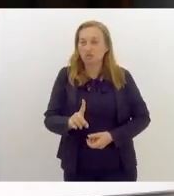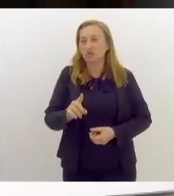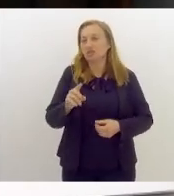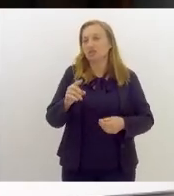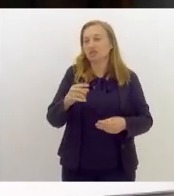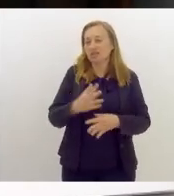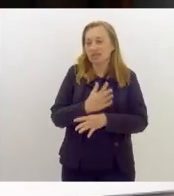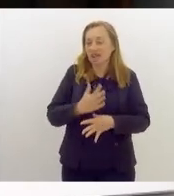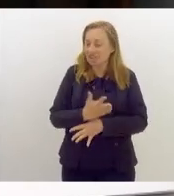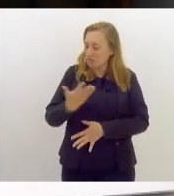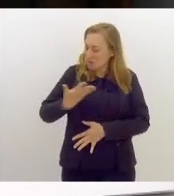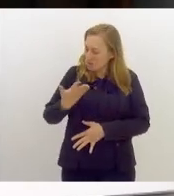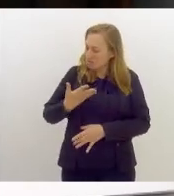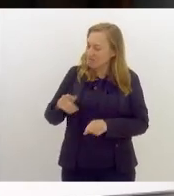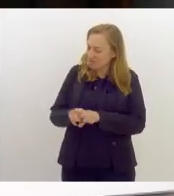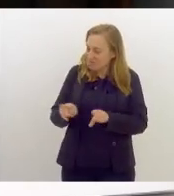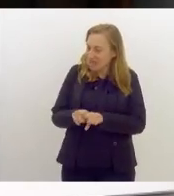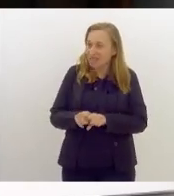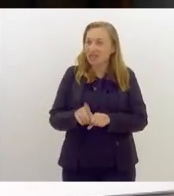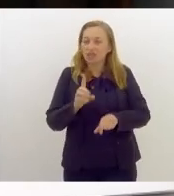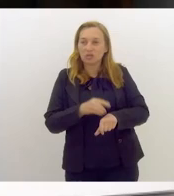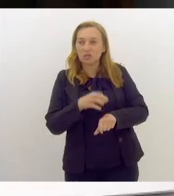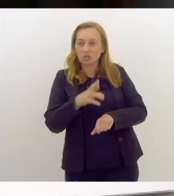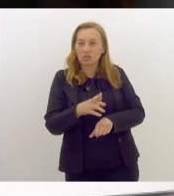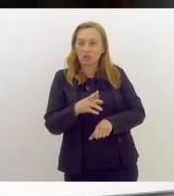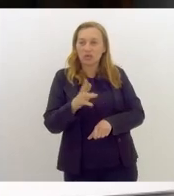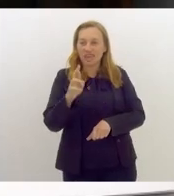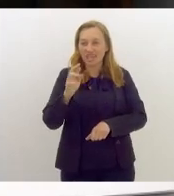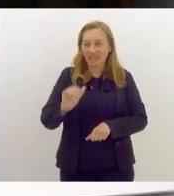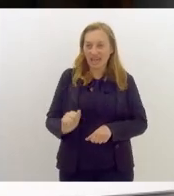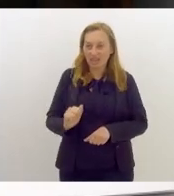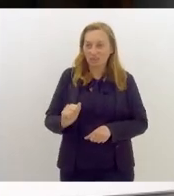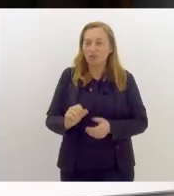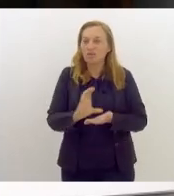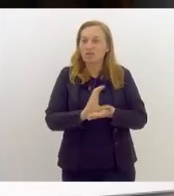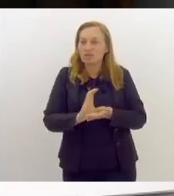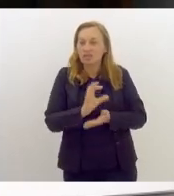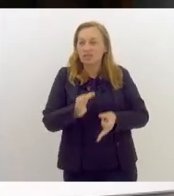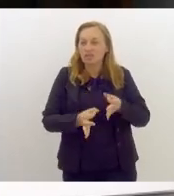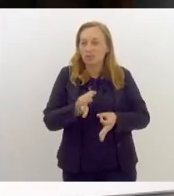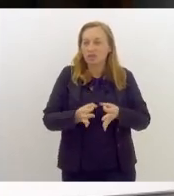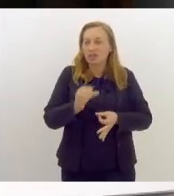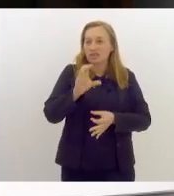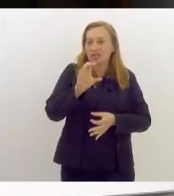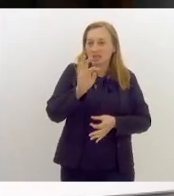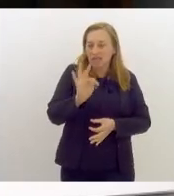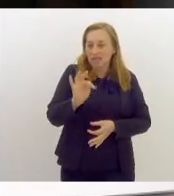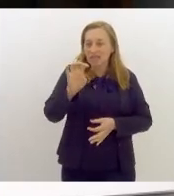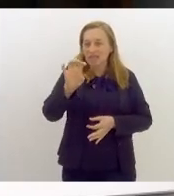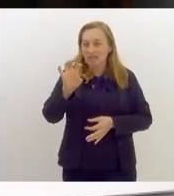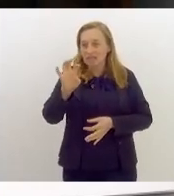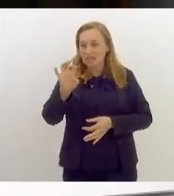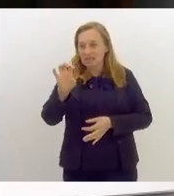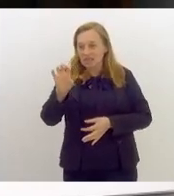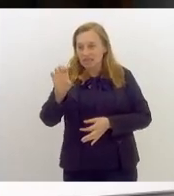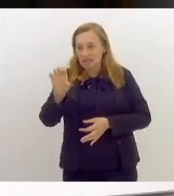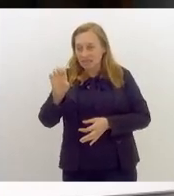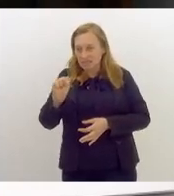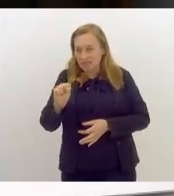grande amigo também Dr Renato Azeredo Conselheiro do tribunal do TCE RS